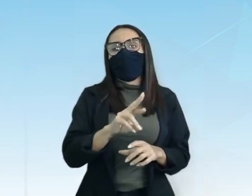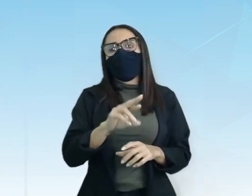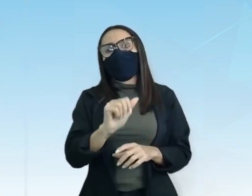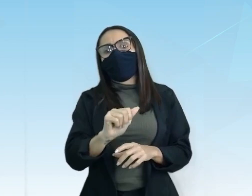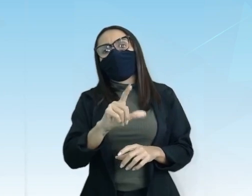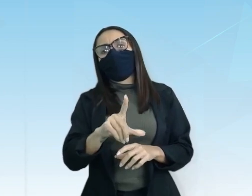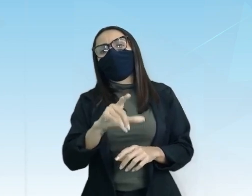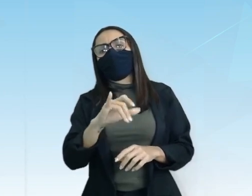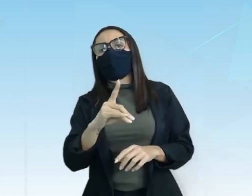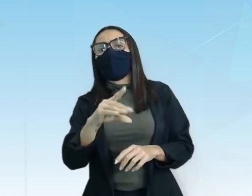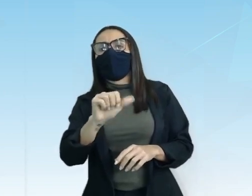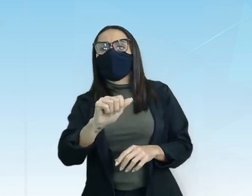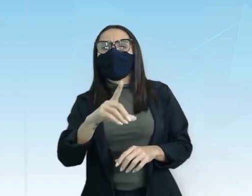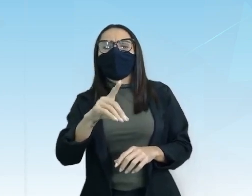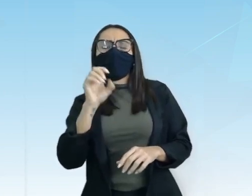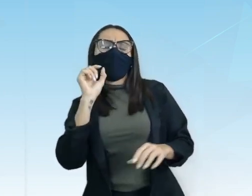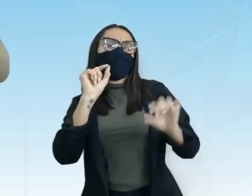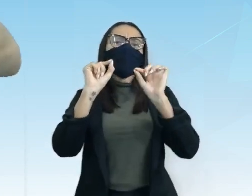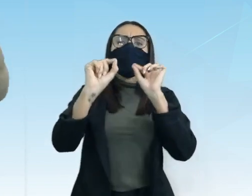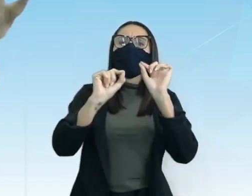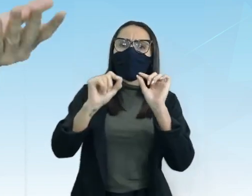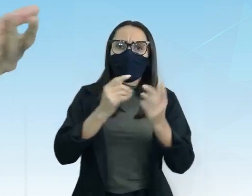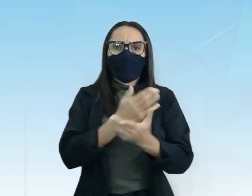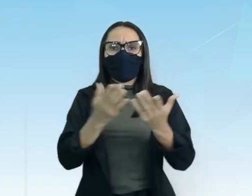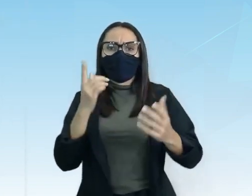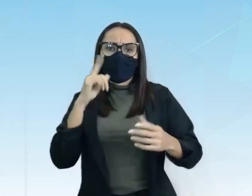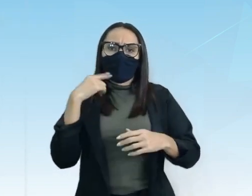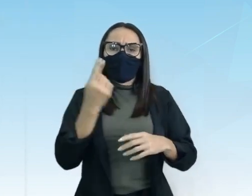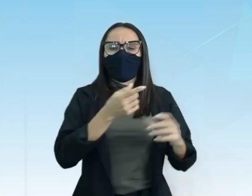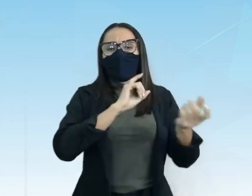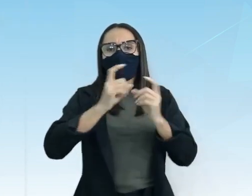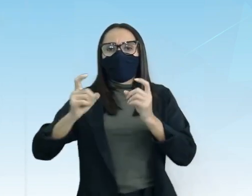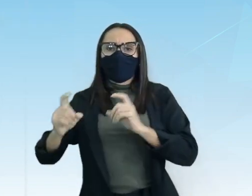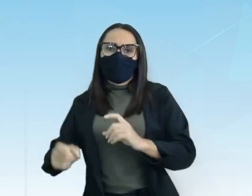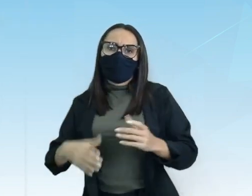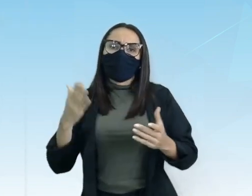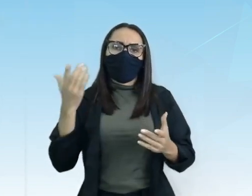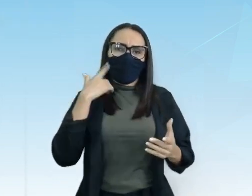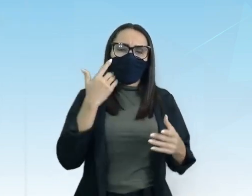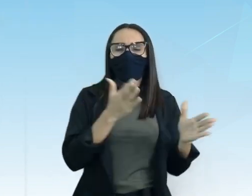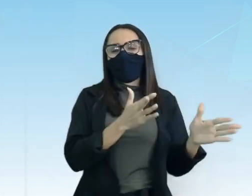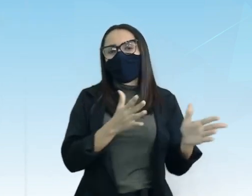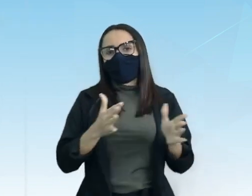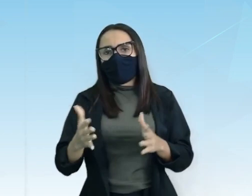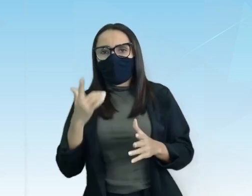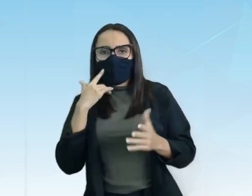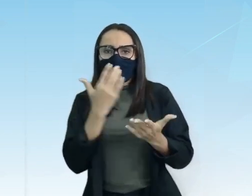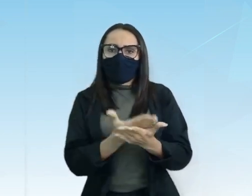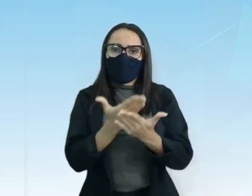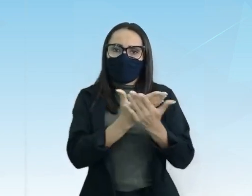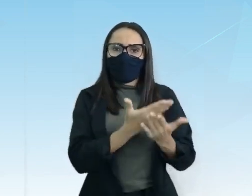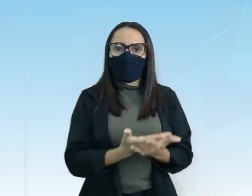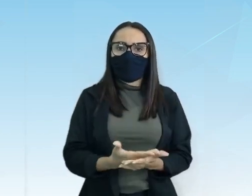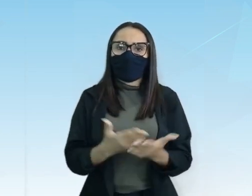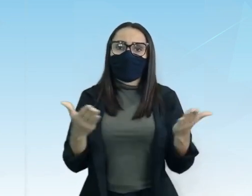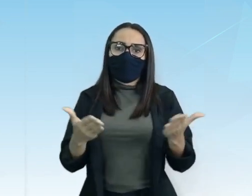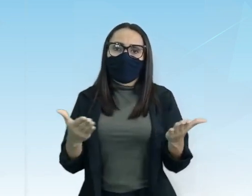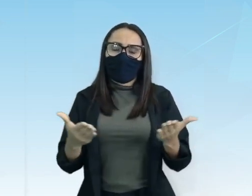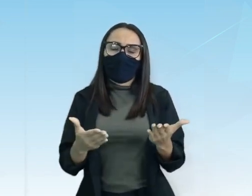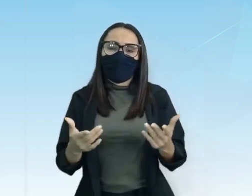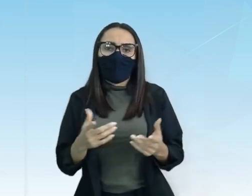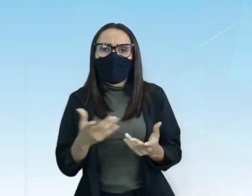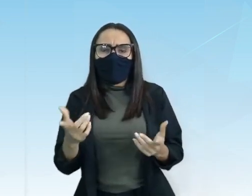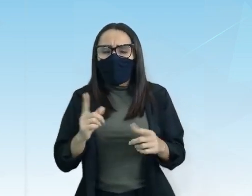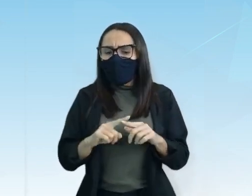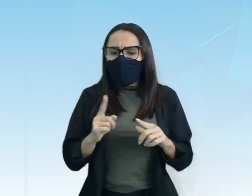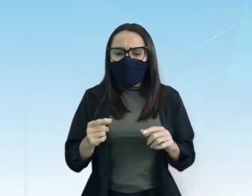é oralidade? Nós já estamos debatendo há um certo tempo em nossas aulas aqui sobre a norma padrão.